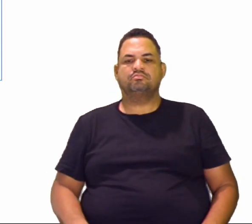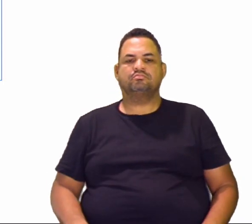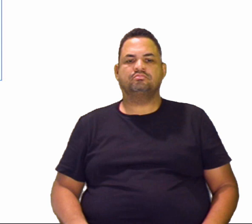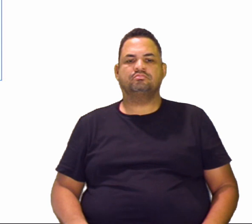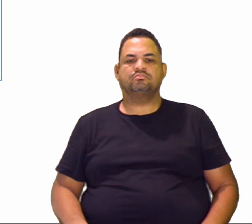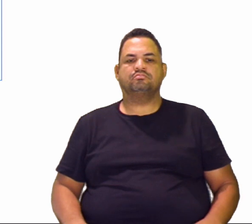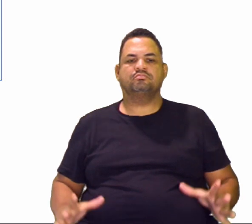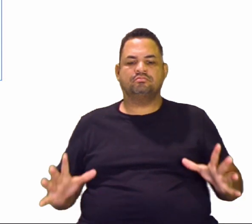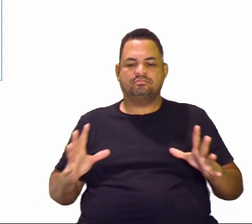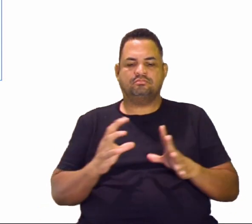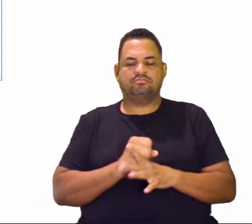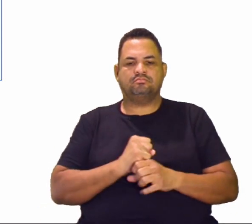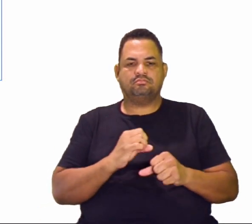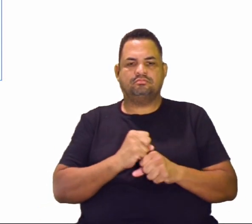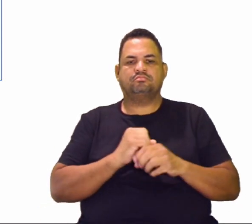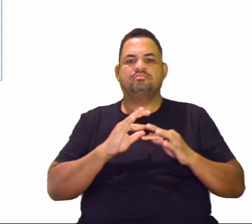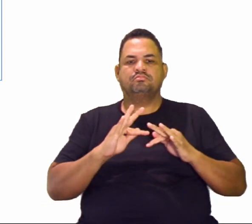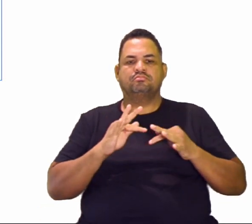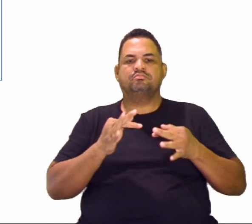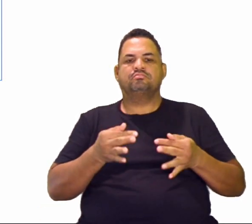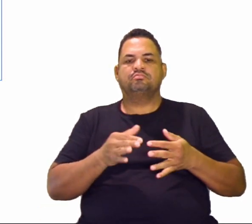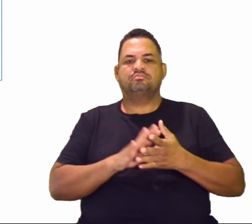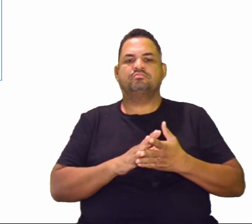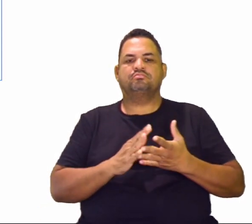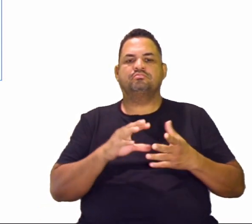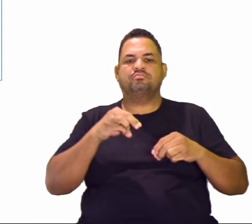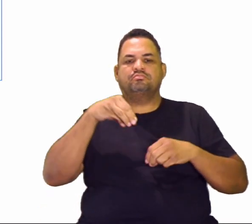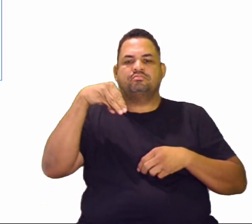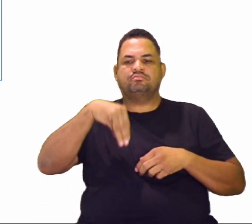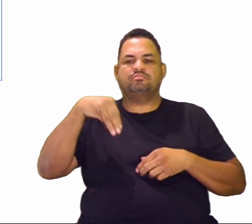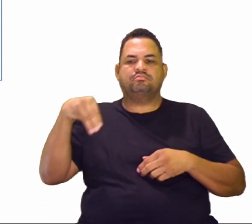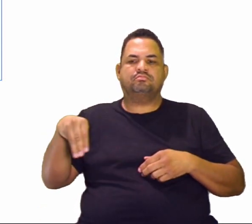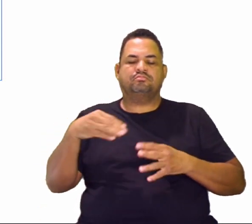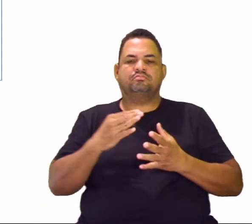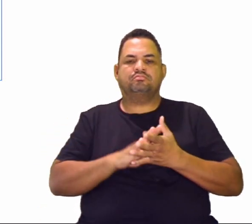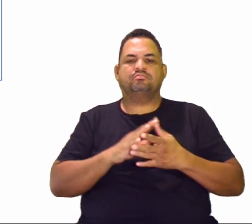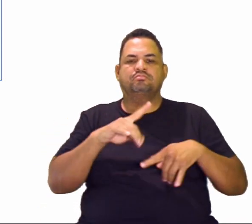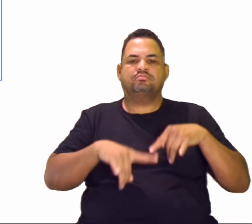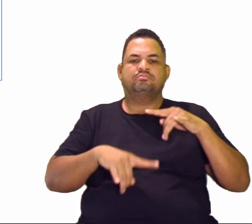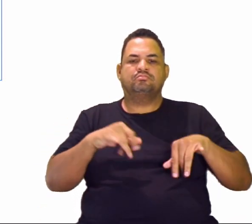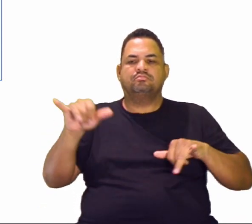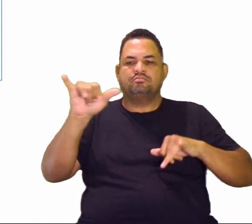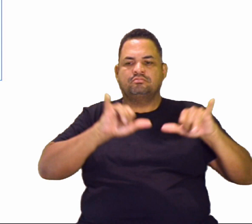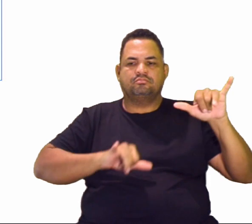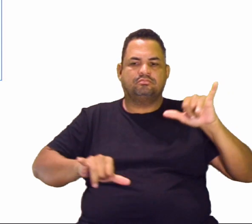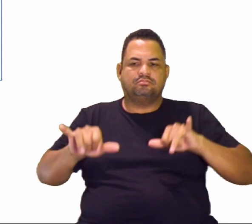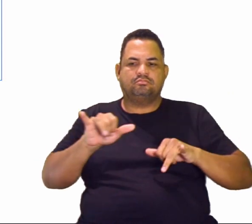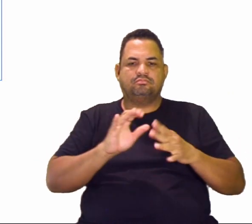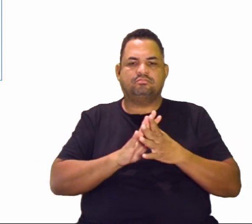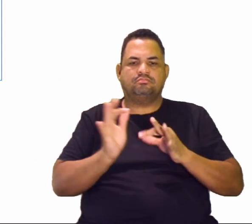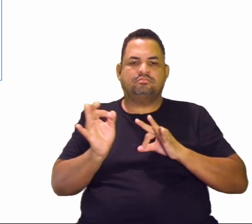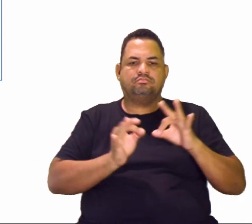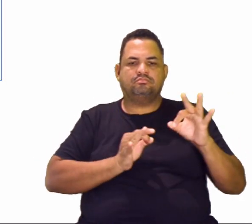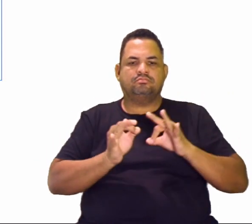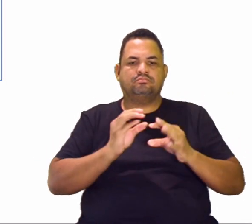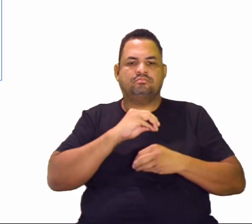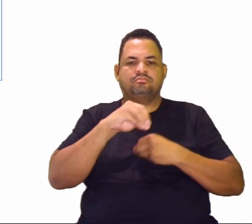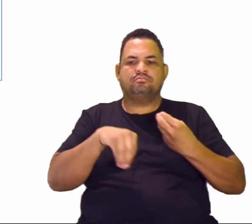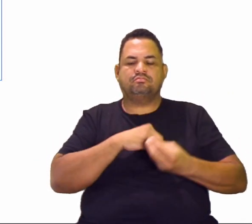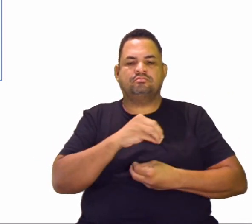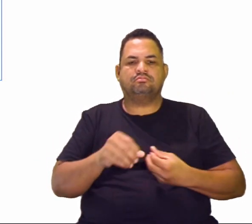Na somatória das massas molares dos elementos químicos que constituem esse